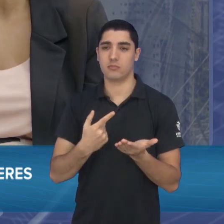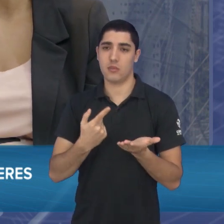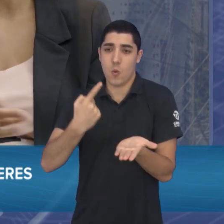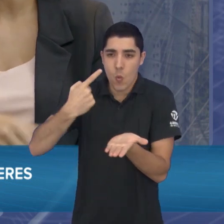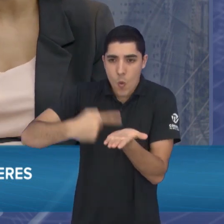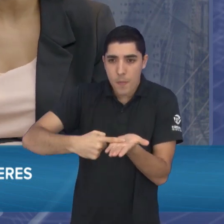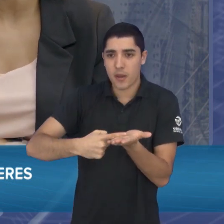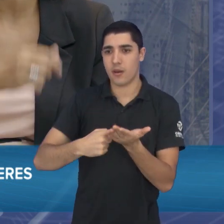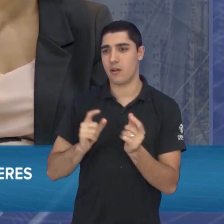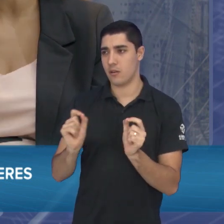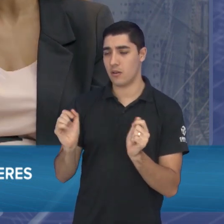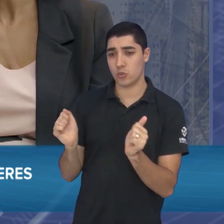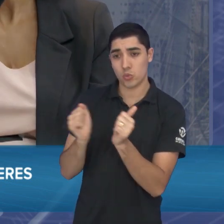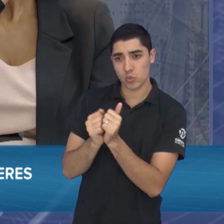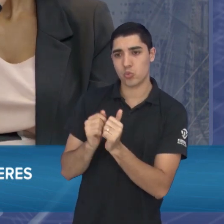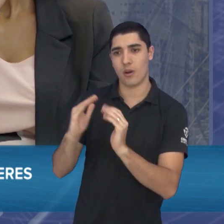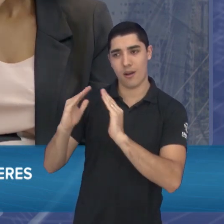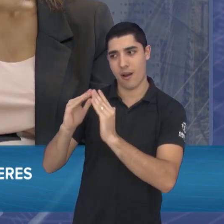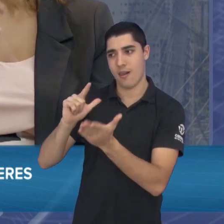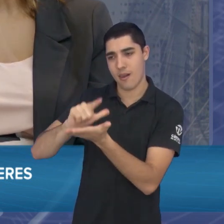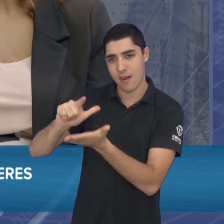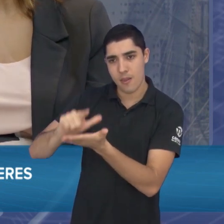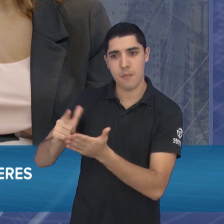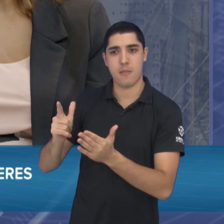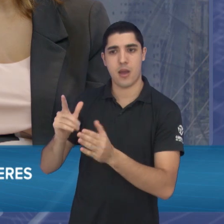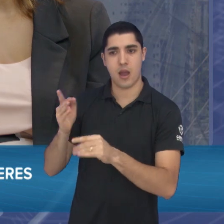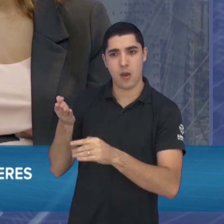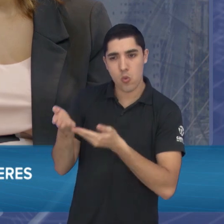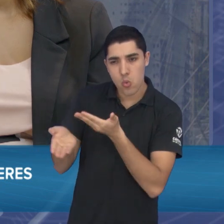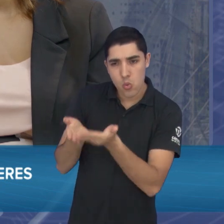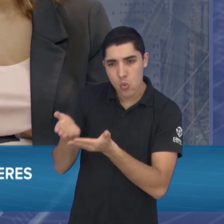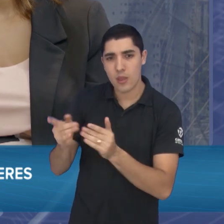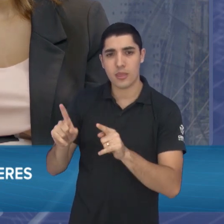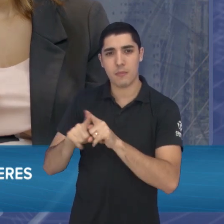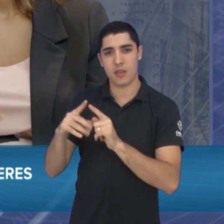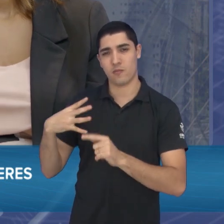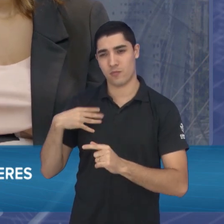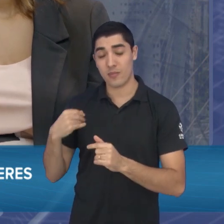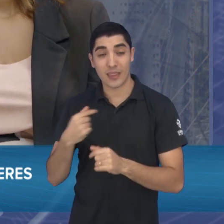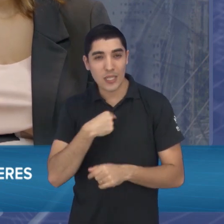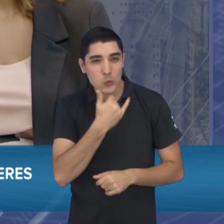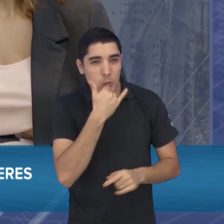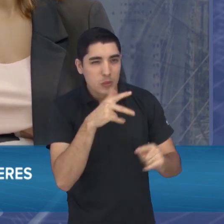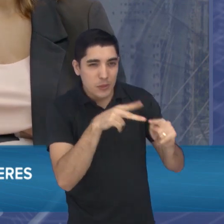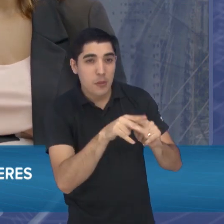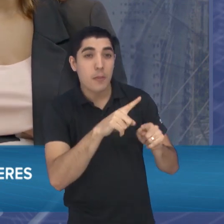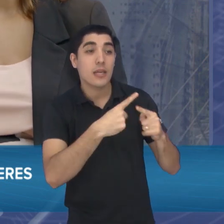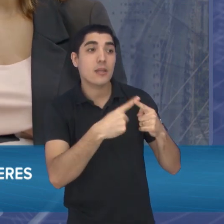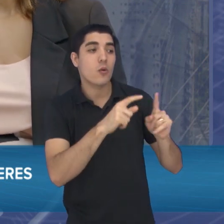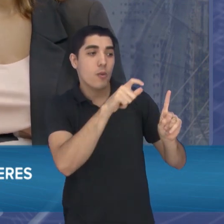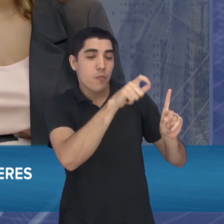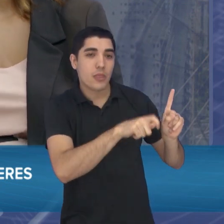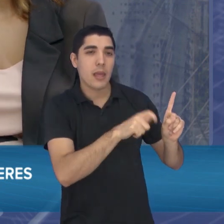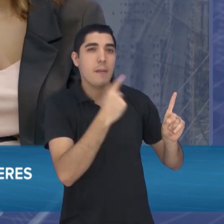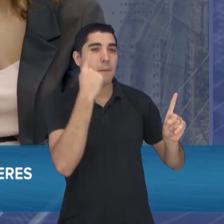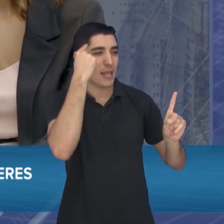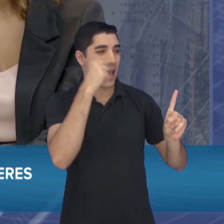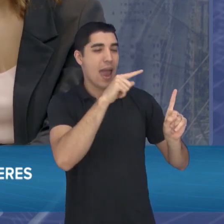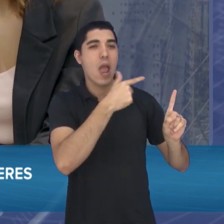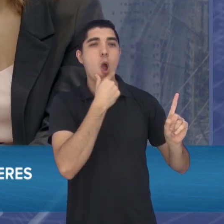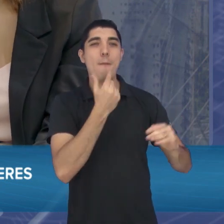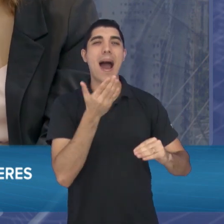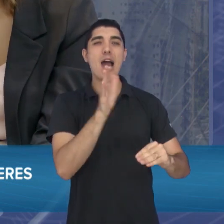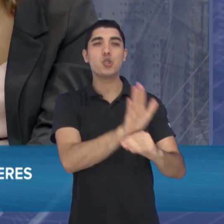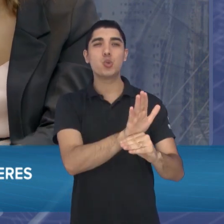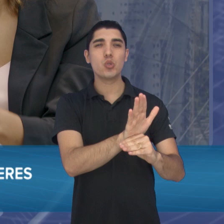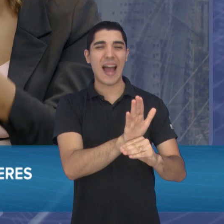tanto doméstico quanto dos filhos. E acho Aquela que a famosa gente frase, só para interromper, ele ajuda, né? Na verdade, ajuda. é obrigação, né, de